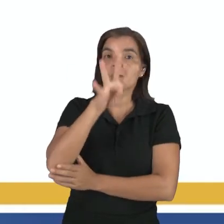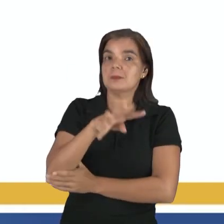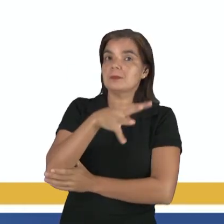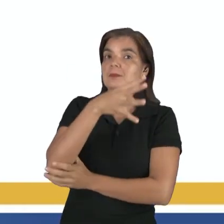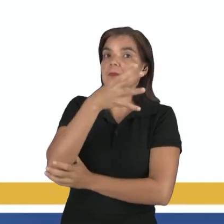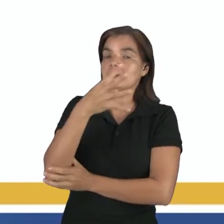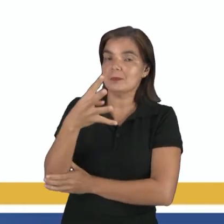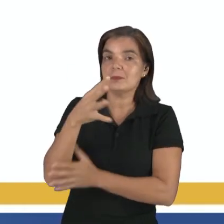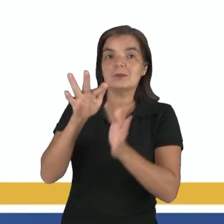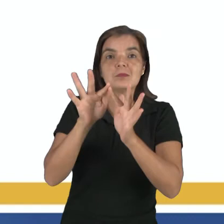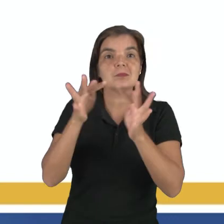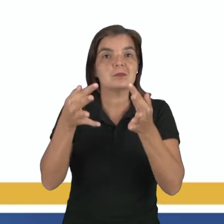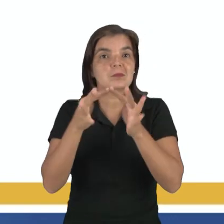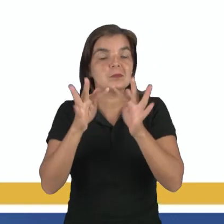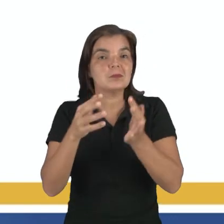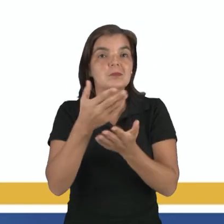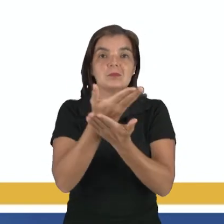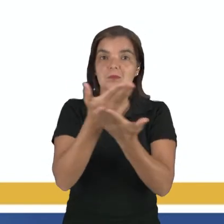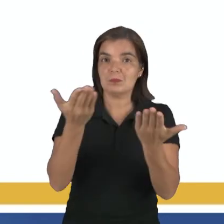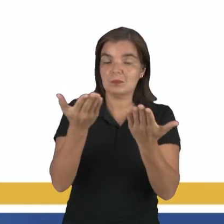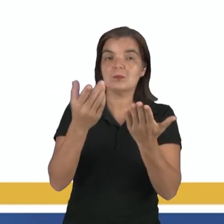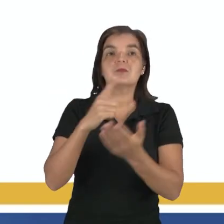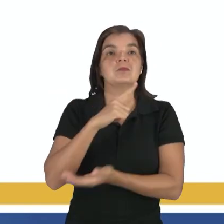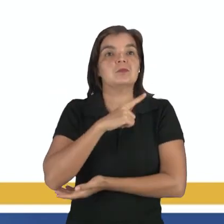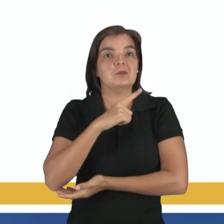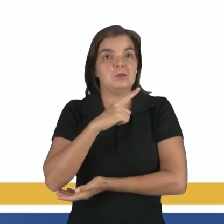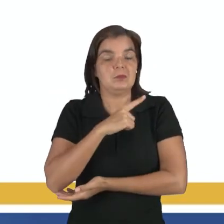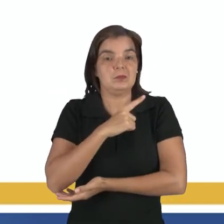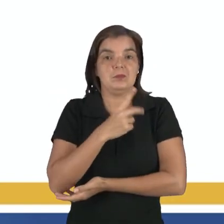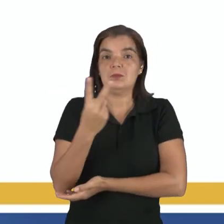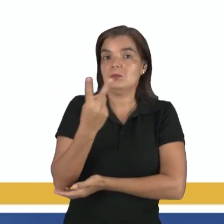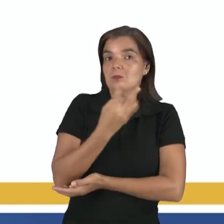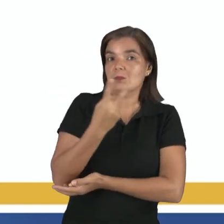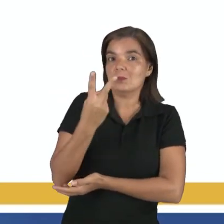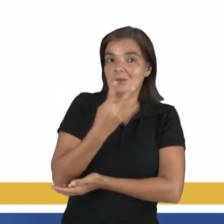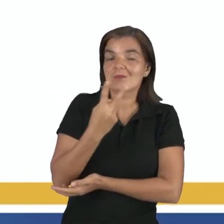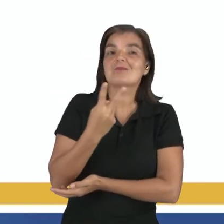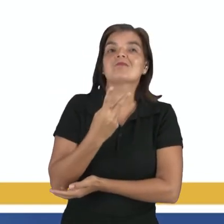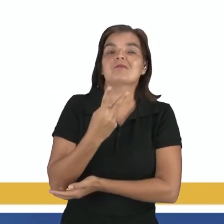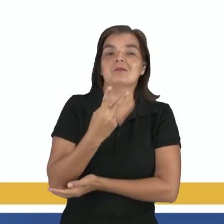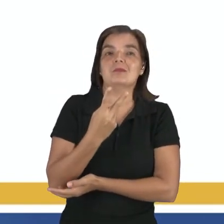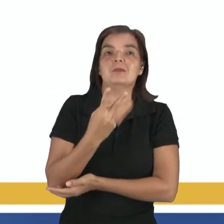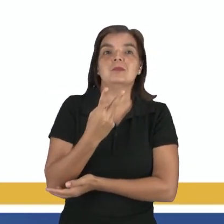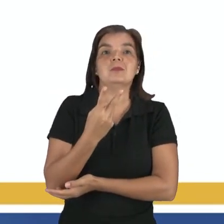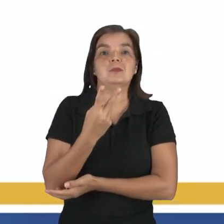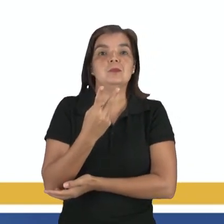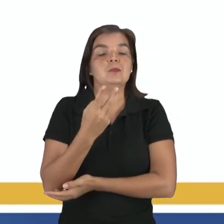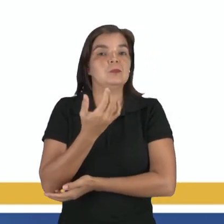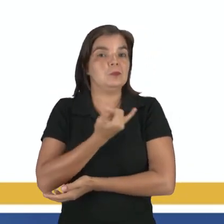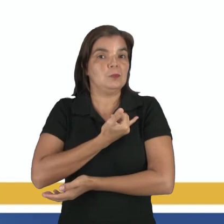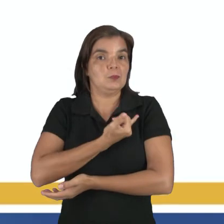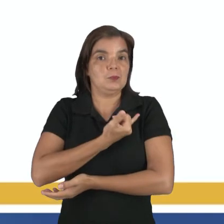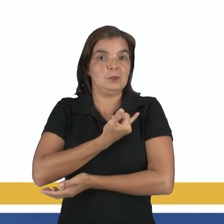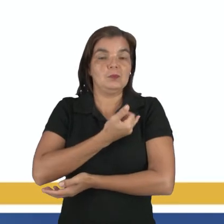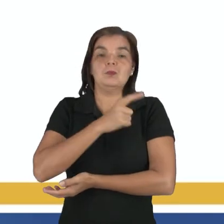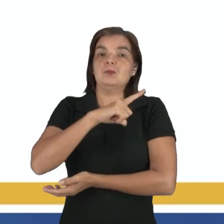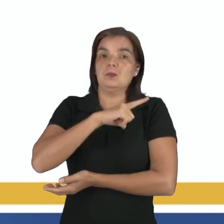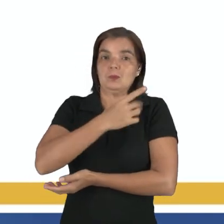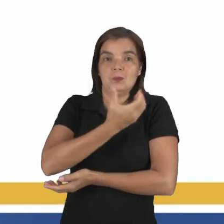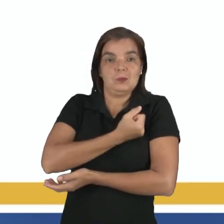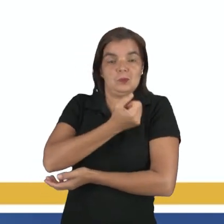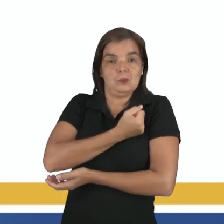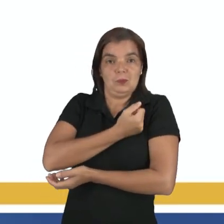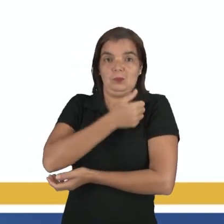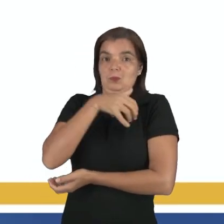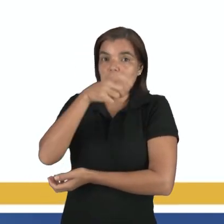tabela simples e tem essa tabela onde eu vou ter meus pares ordenados. O valor do x e o valor do y.